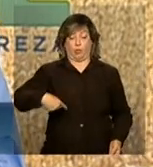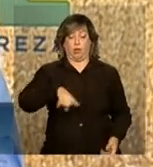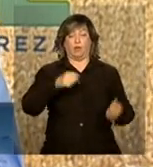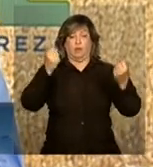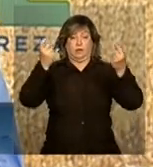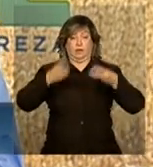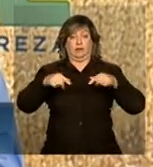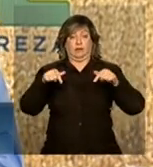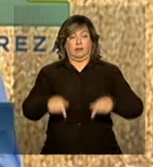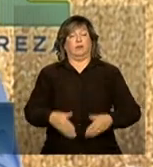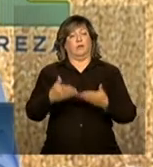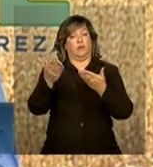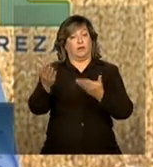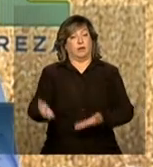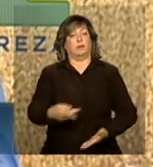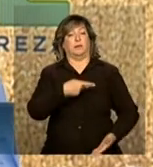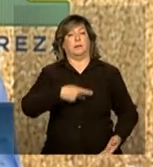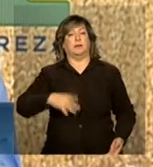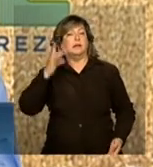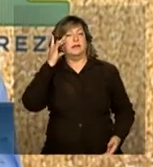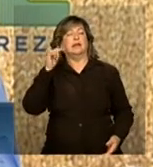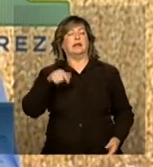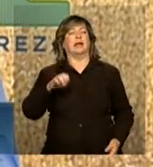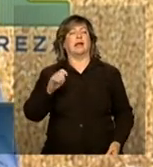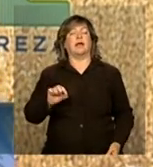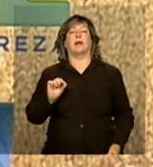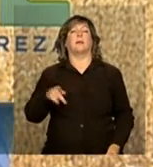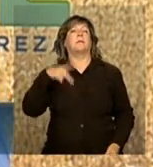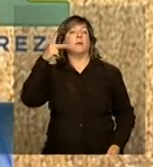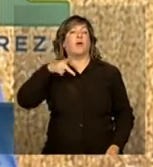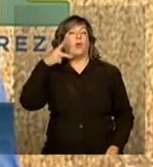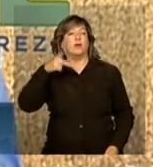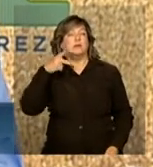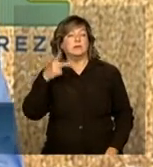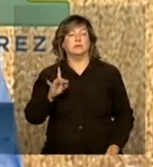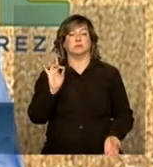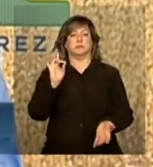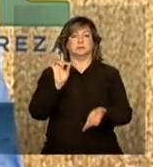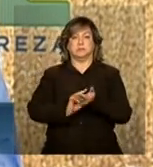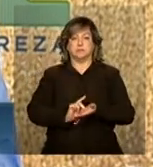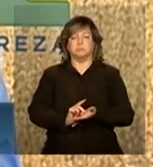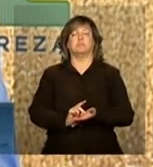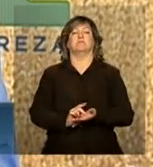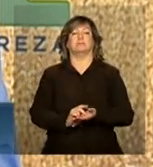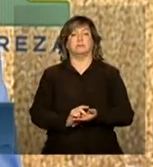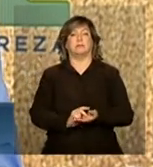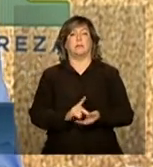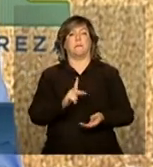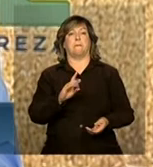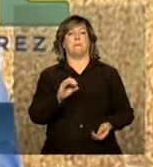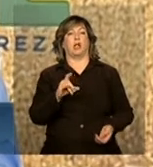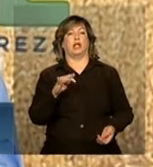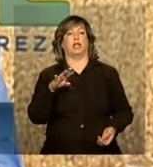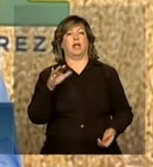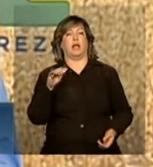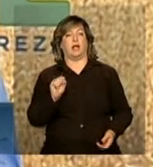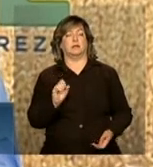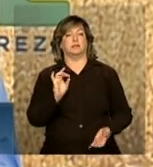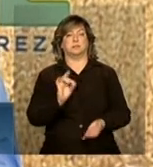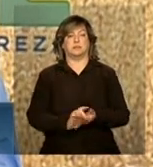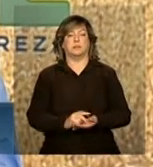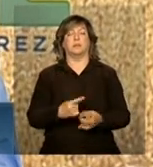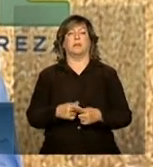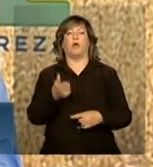Vossa Excelência, são resultado de políticas públicas sólidas. São números de um agronegócio que investe e que